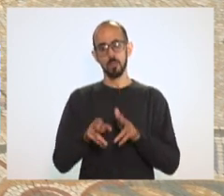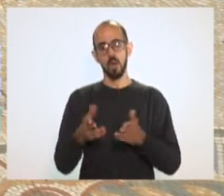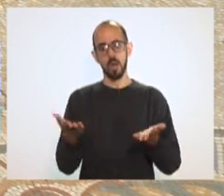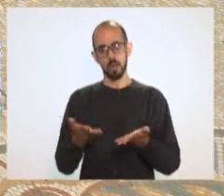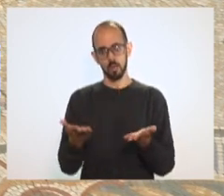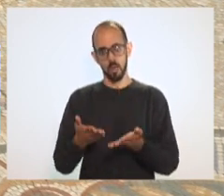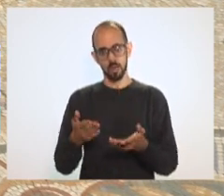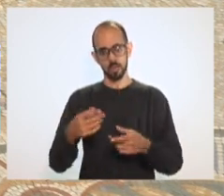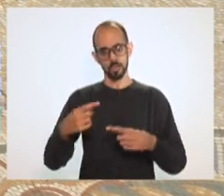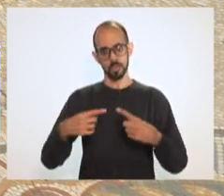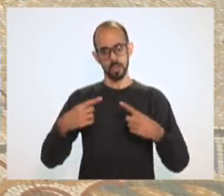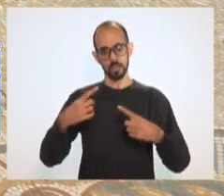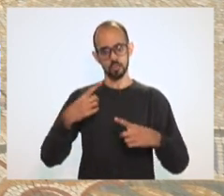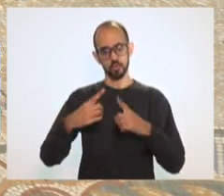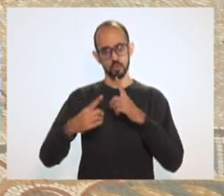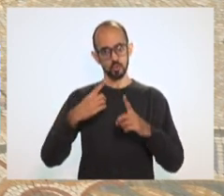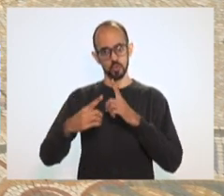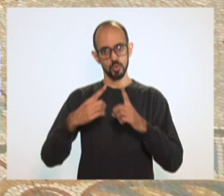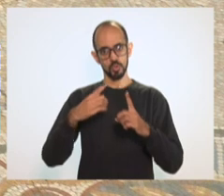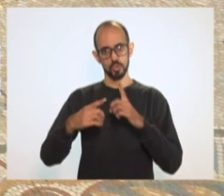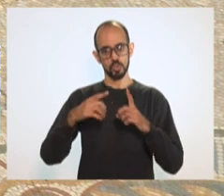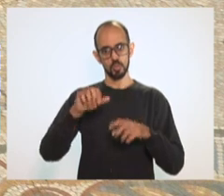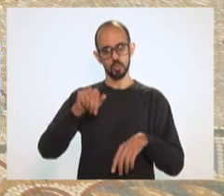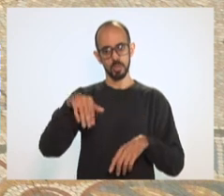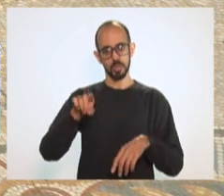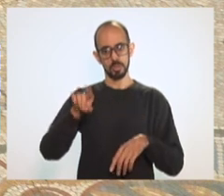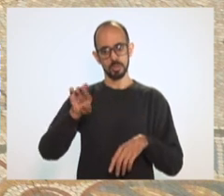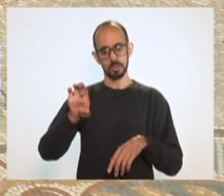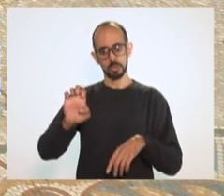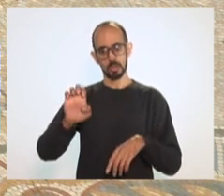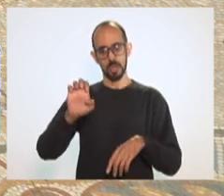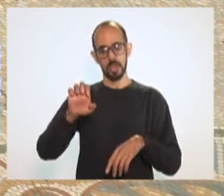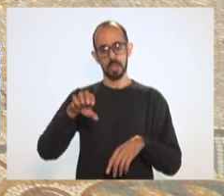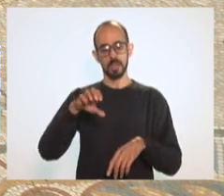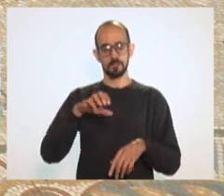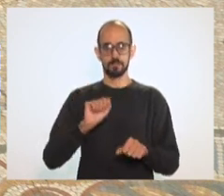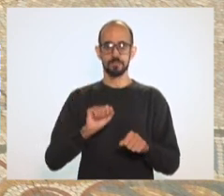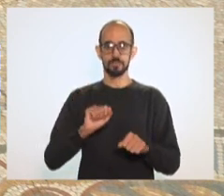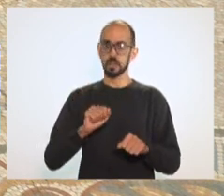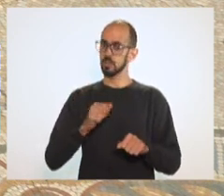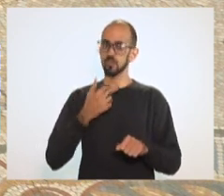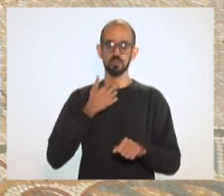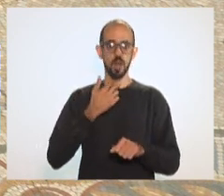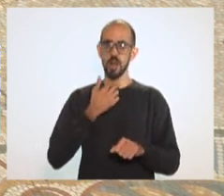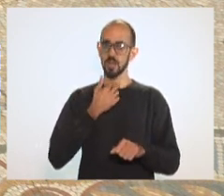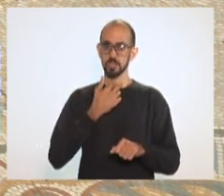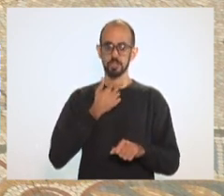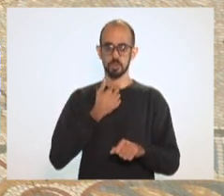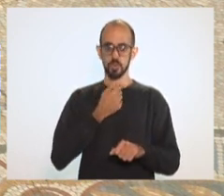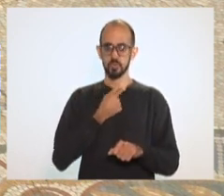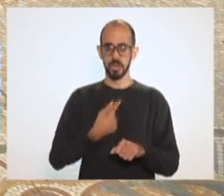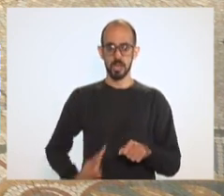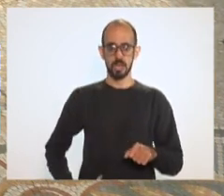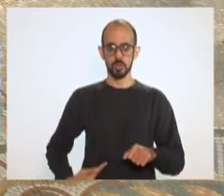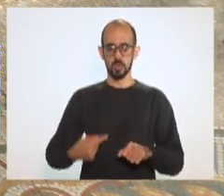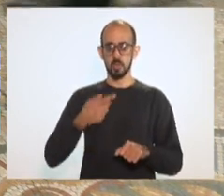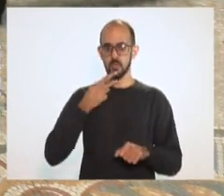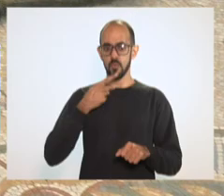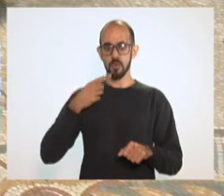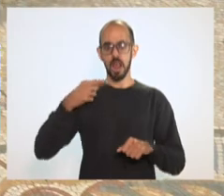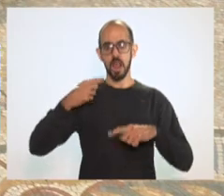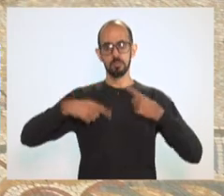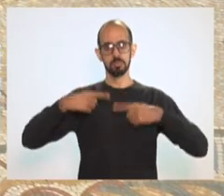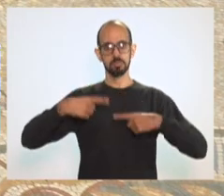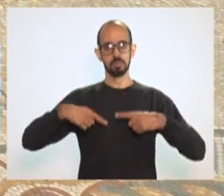de autoria do presidente André Siciliano. Não dá para o governador politizar e só aprovar uma lei porque é do presidente André